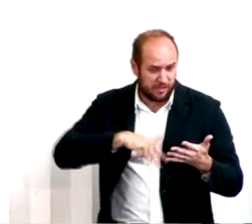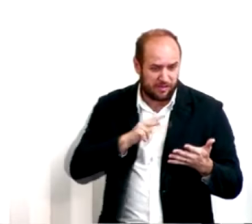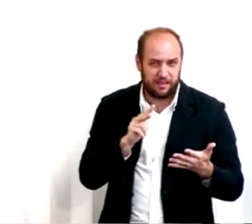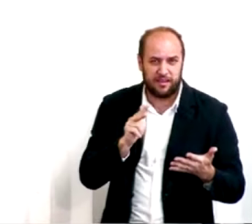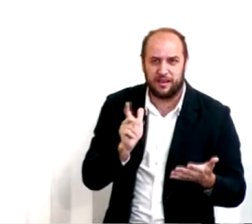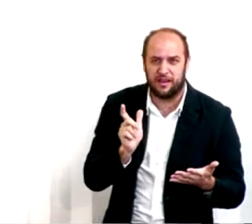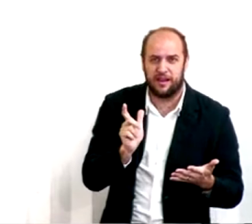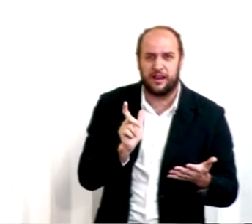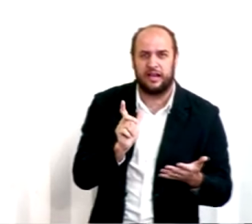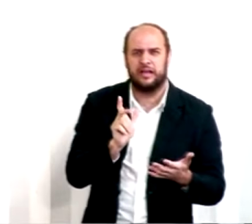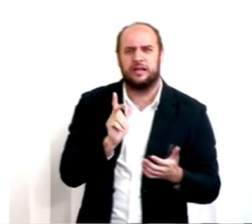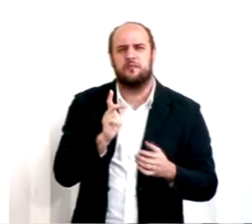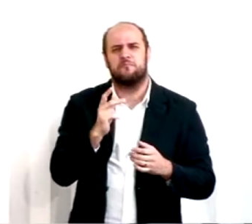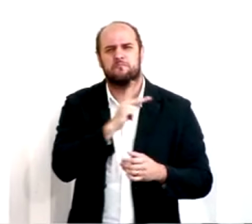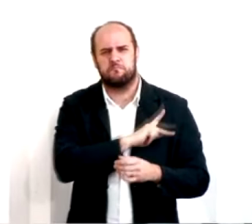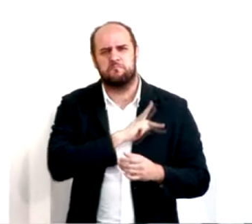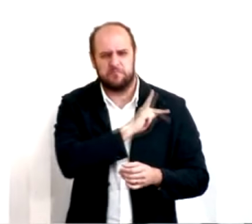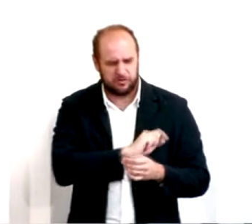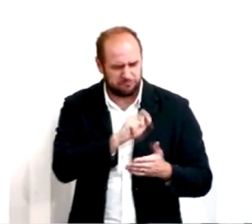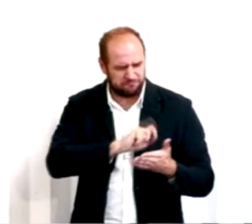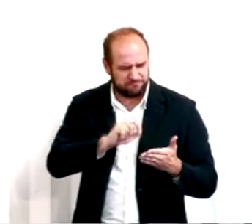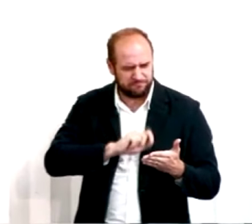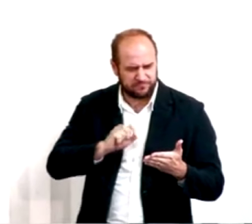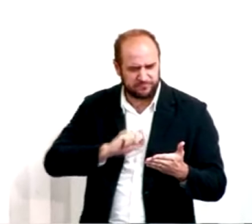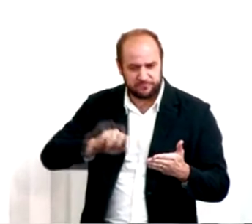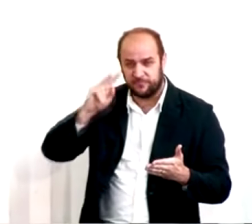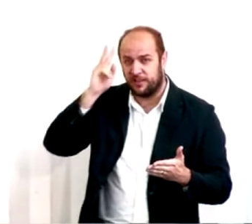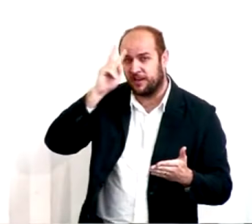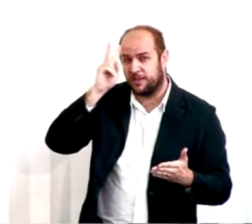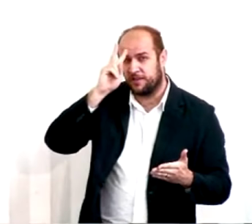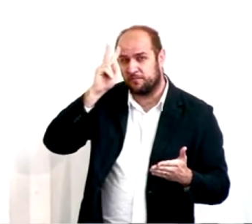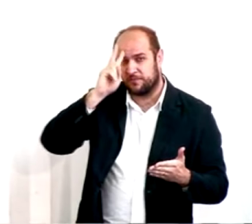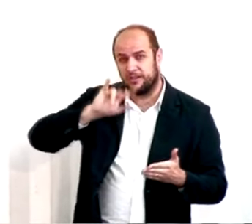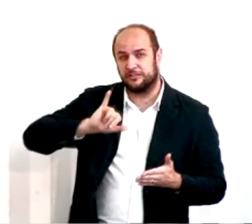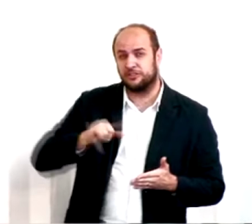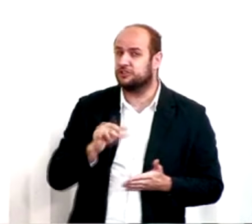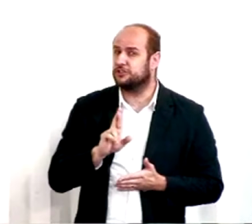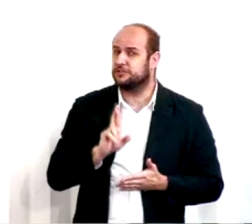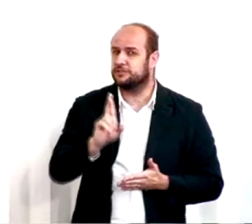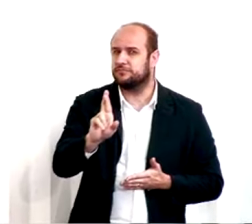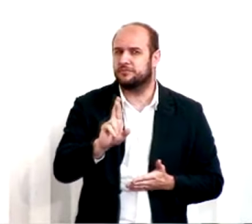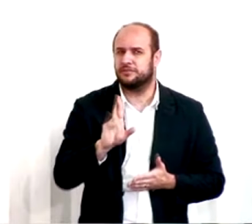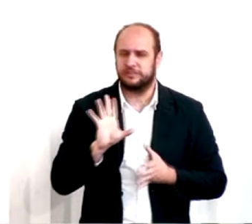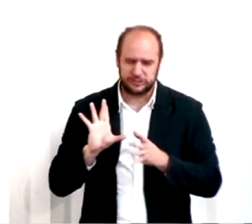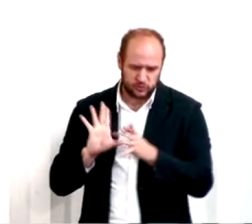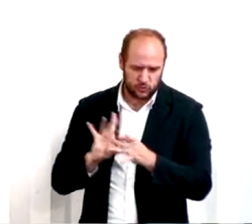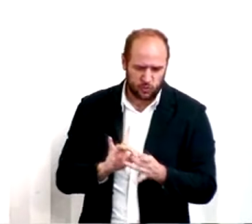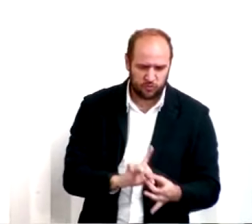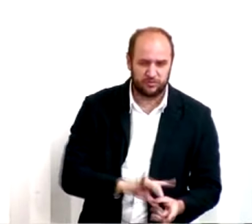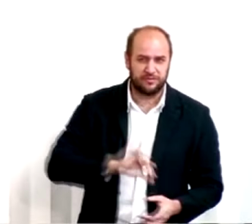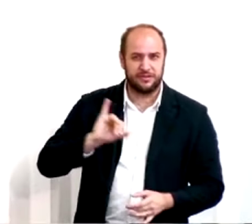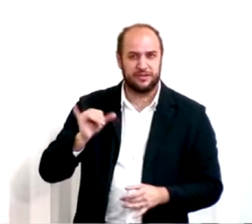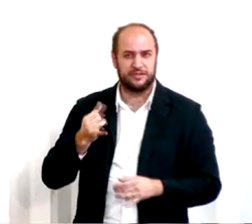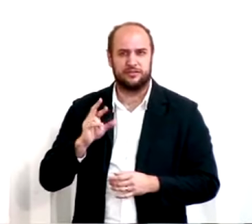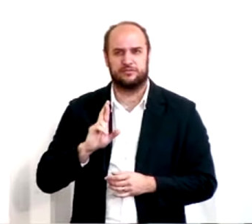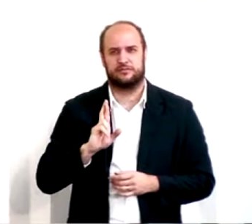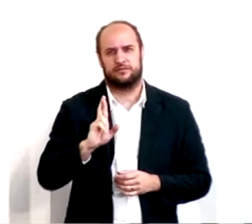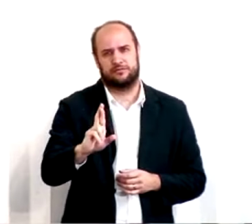essa passagem aqui Paulo está trazendo de um texto de Jeremias e vejo um contexto de Jeremias